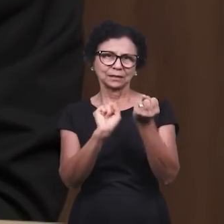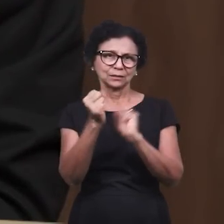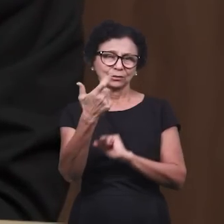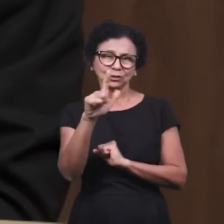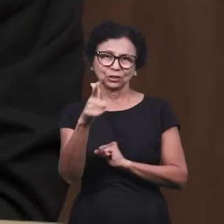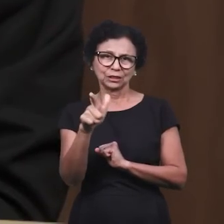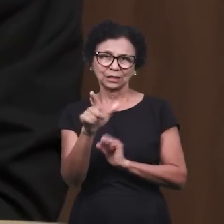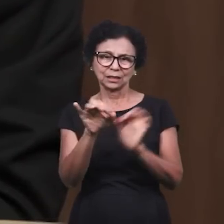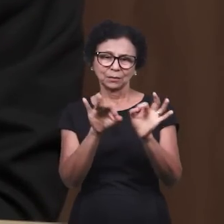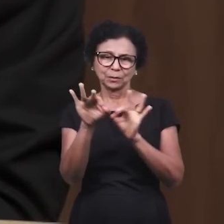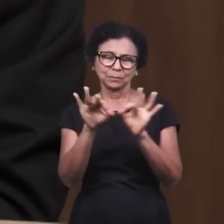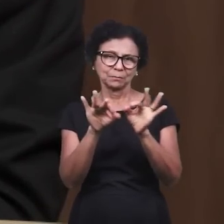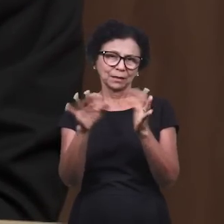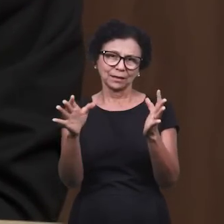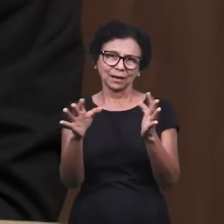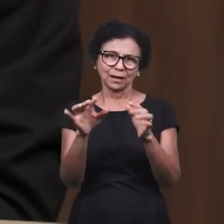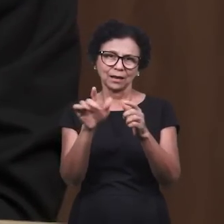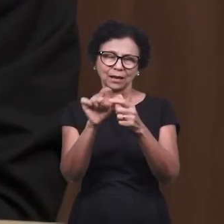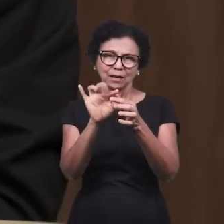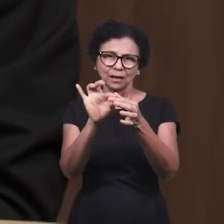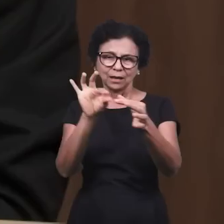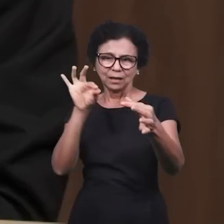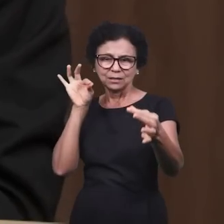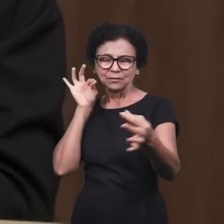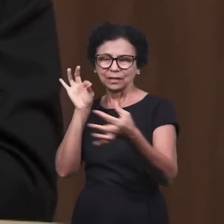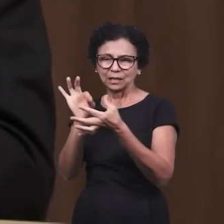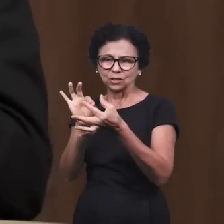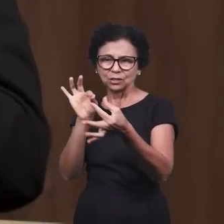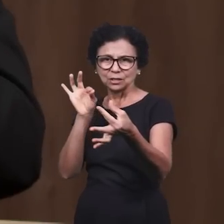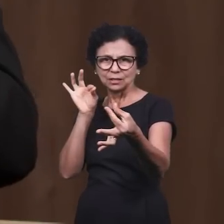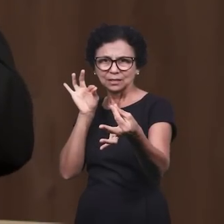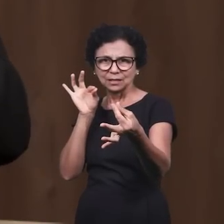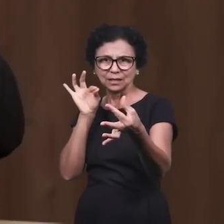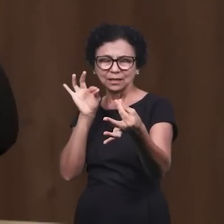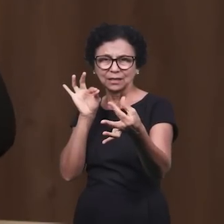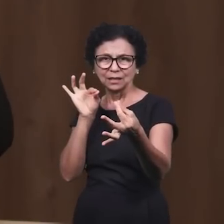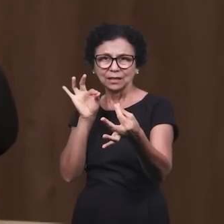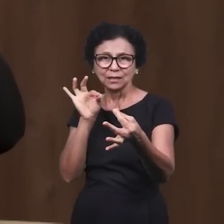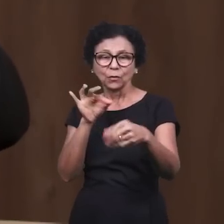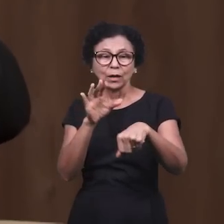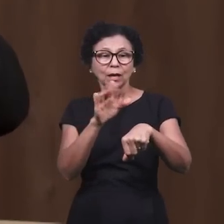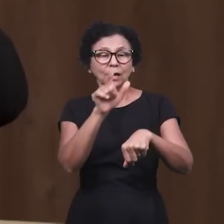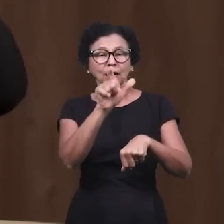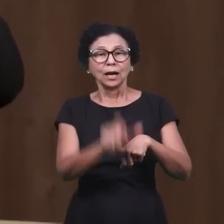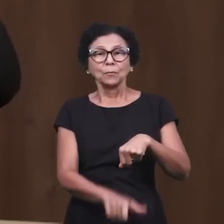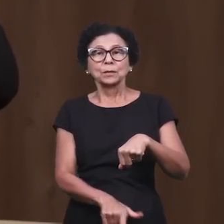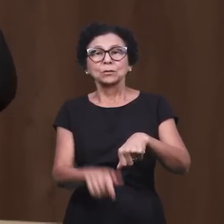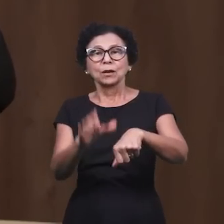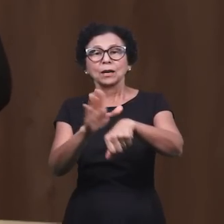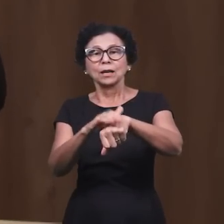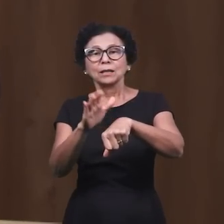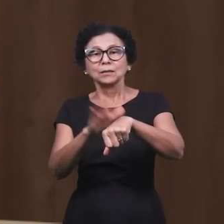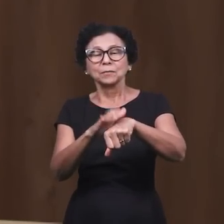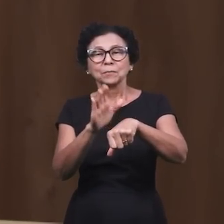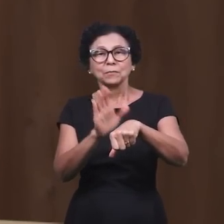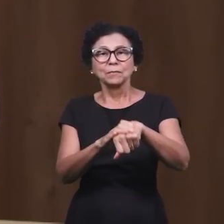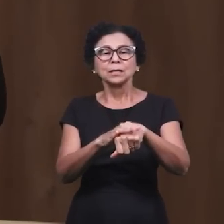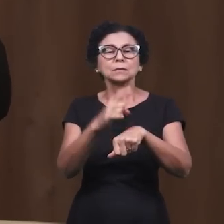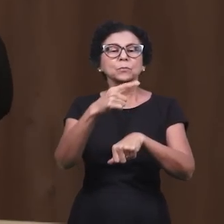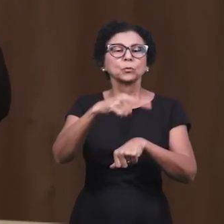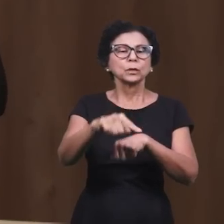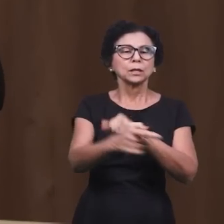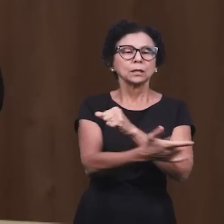valente. Era algo artesanal. Ele ia ao campo, ele escolhia o tipo de